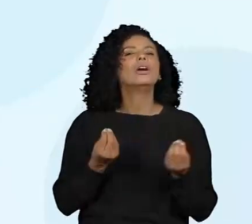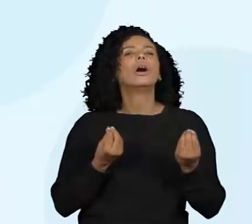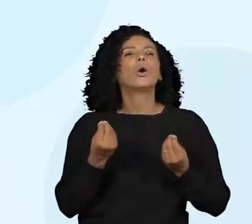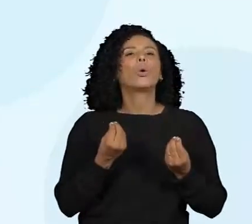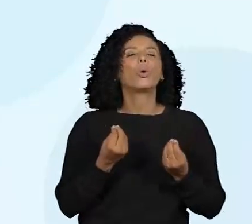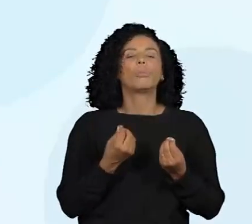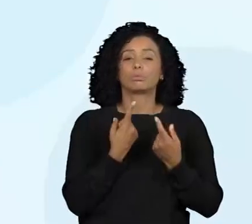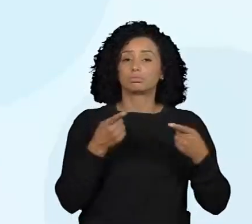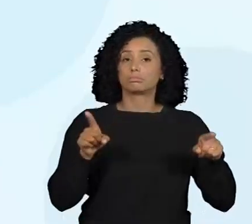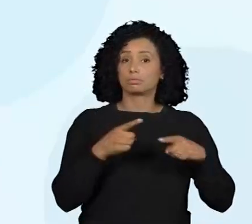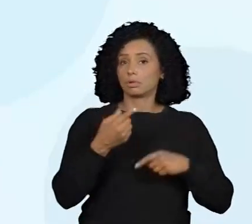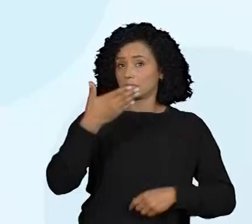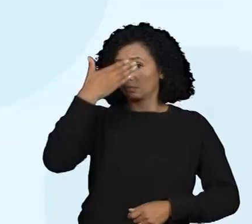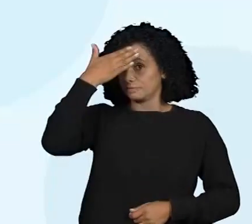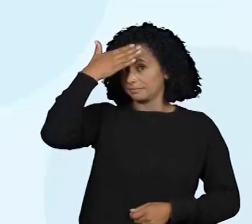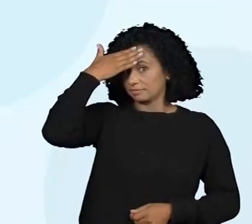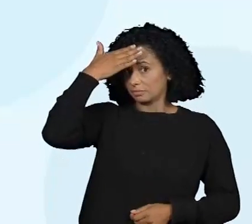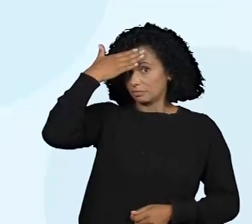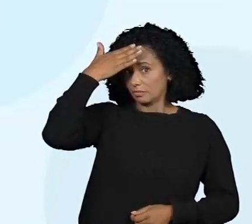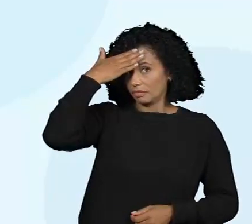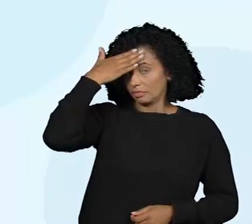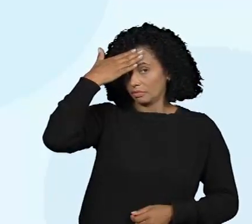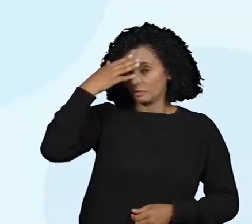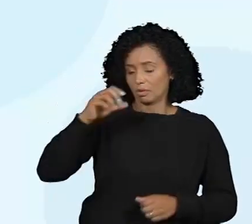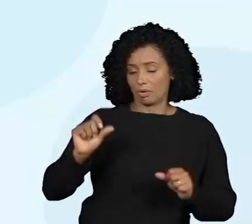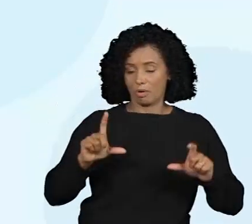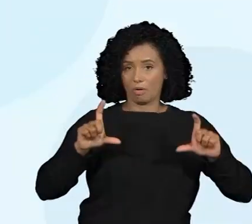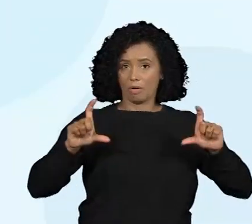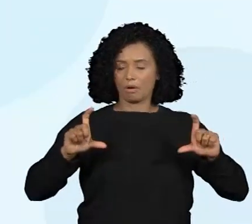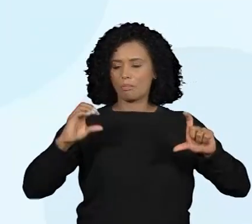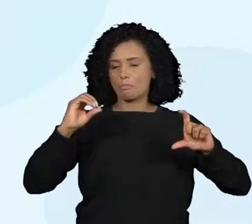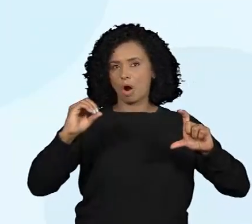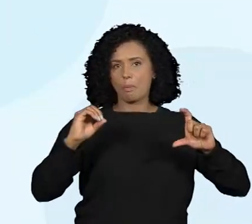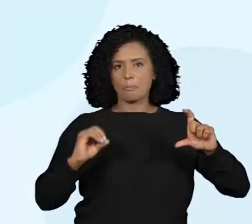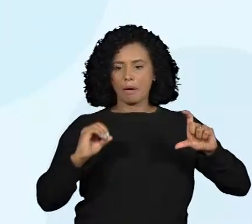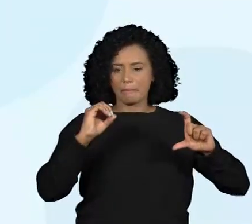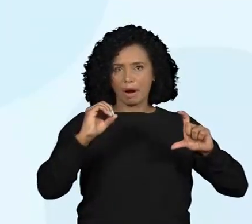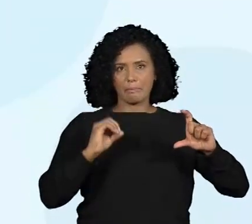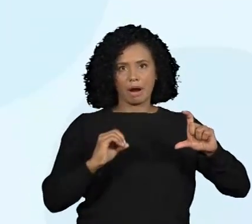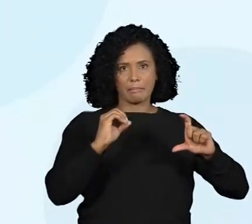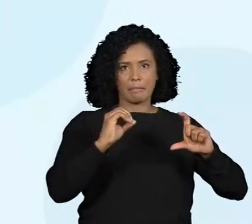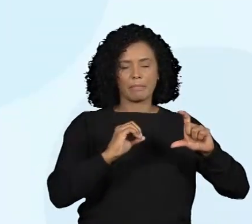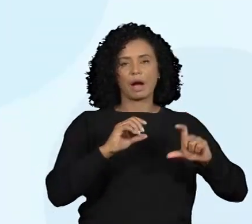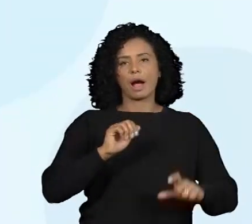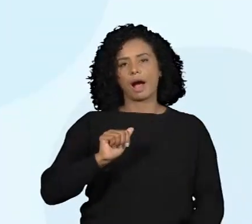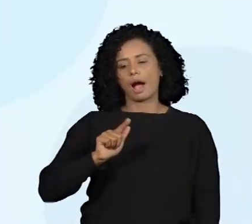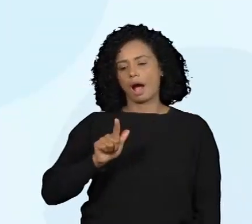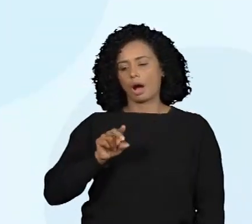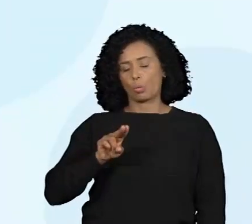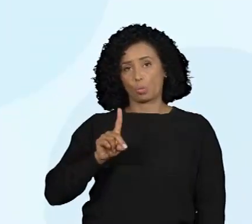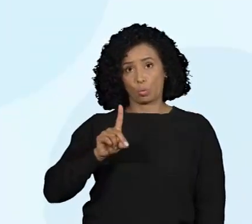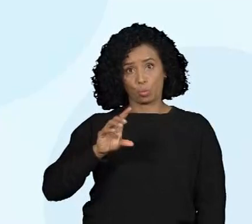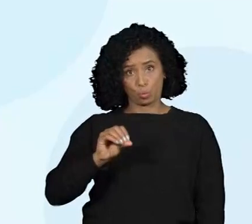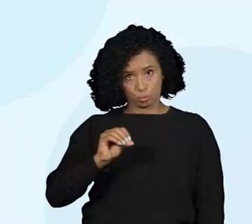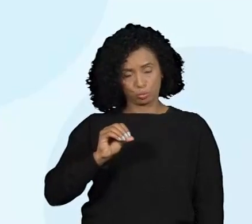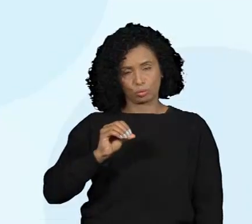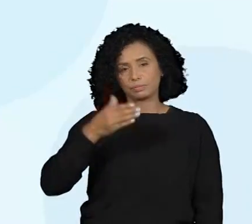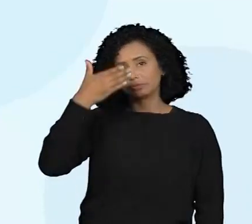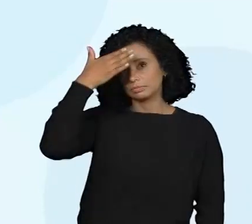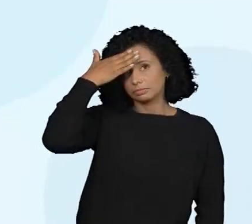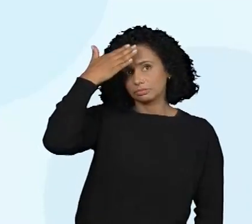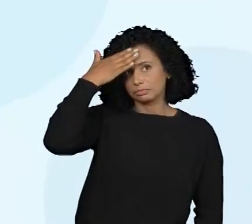agudo então voltando para cá a gente tem a nossa tabelinha com o agudo e com o grave